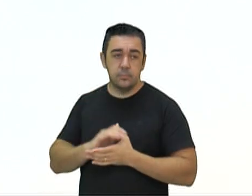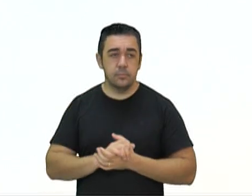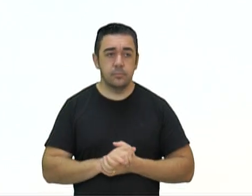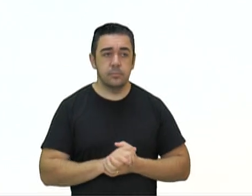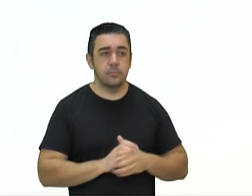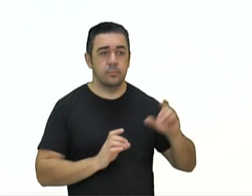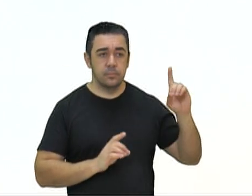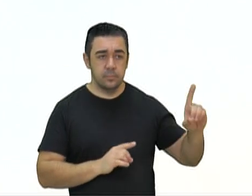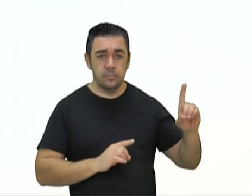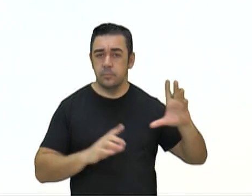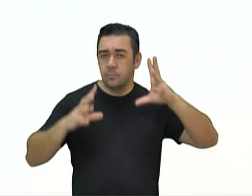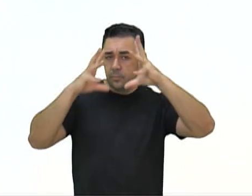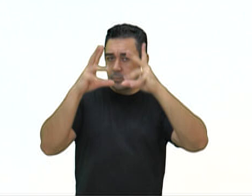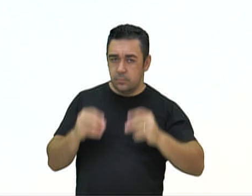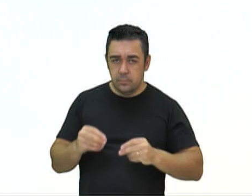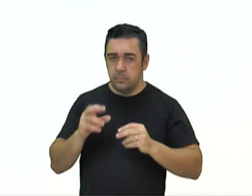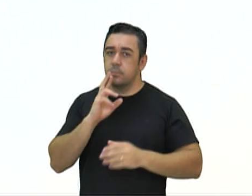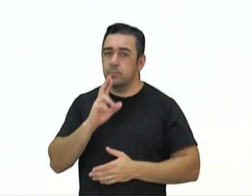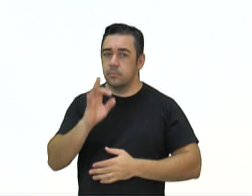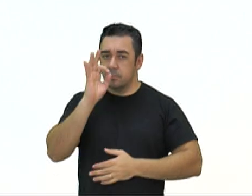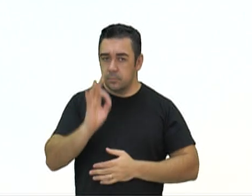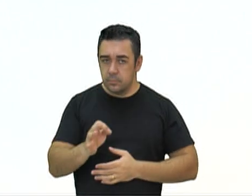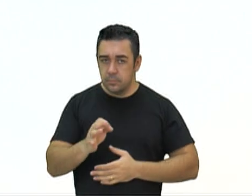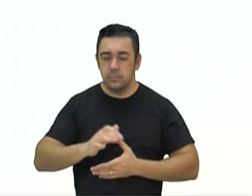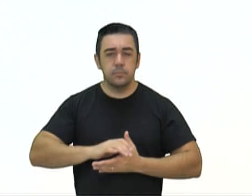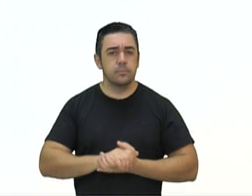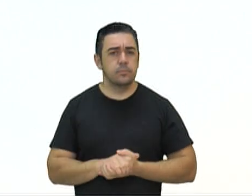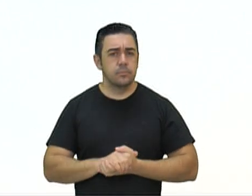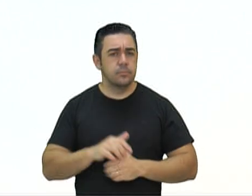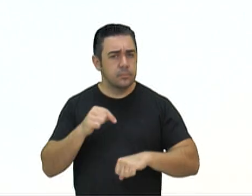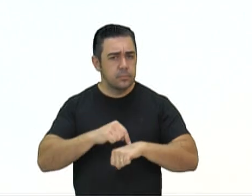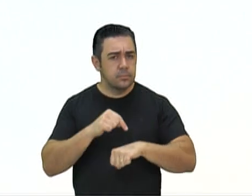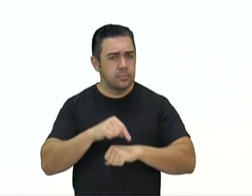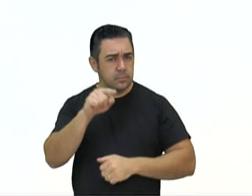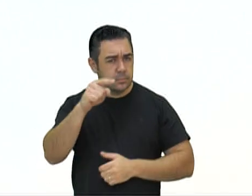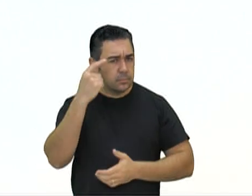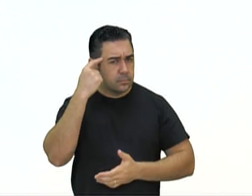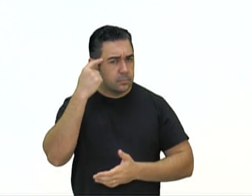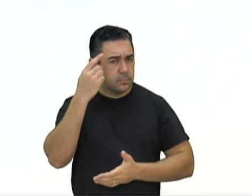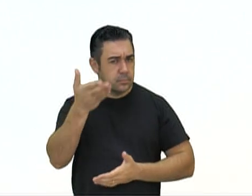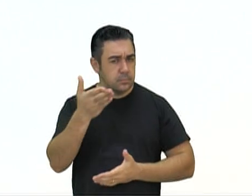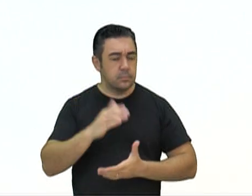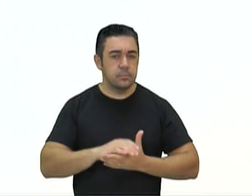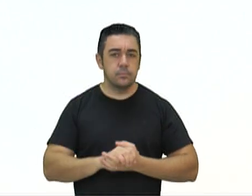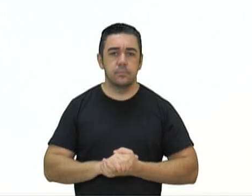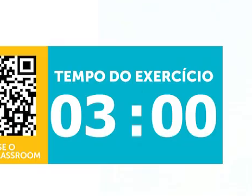Ou letra D. Todas as alternativas estão corretas. Um tempo para vocês tentar acertar essa